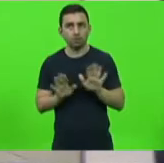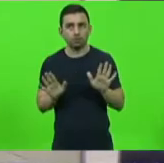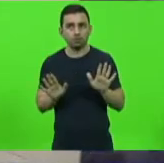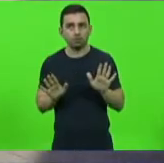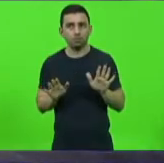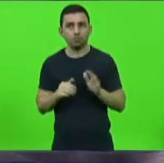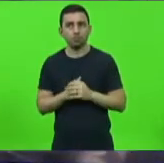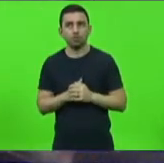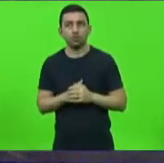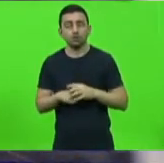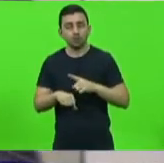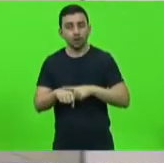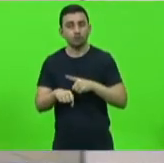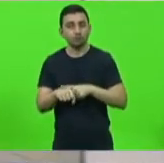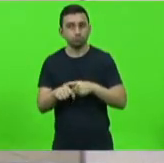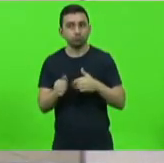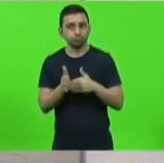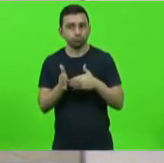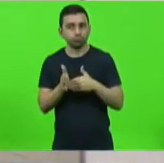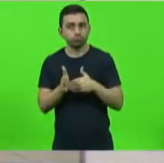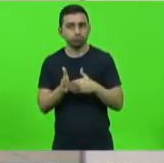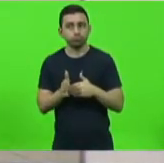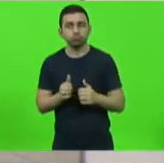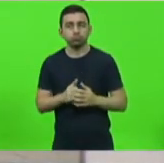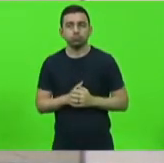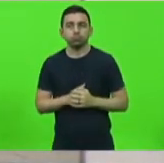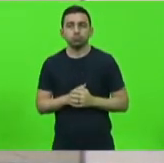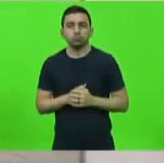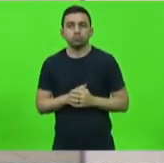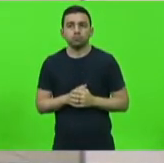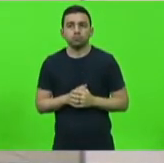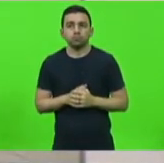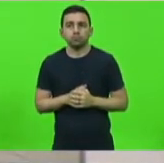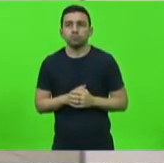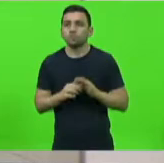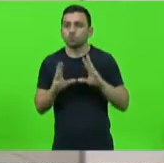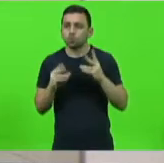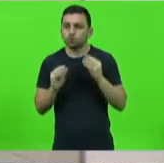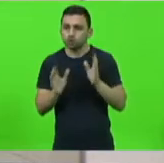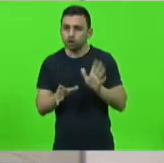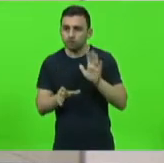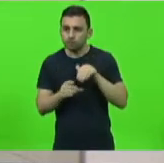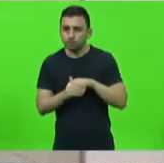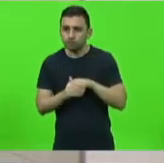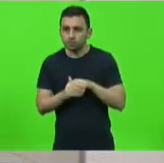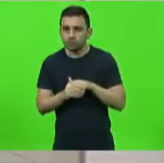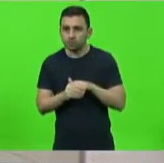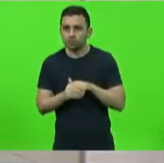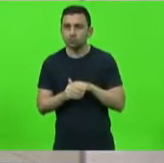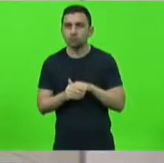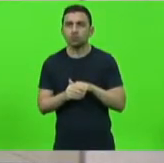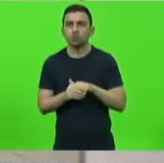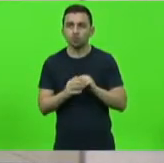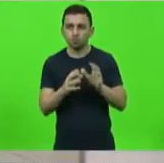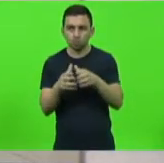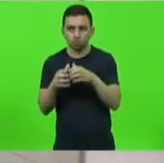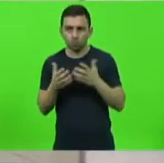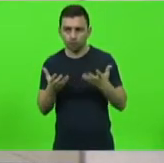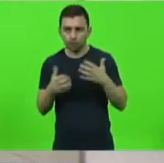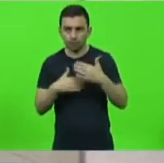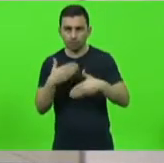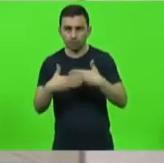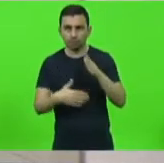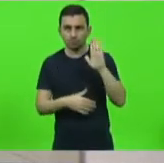tempo hábil e regimental. Consulto, senhores deputados, se todos exerceram seu direito de voto ou se alguma bancada gostaria de fazer encaminhamento de